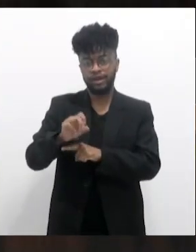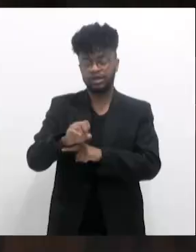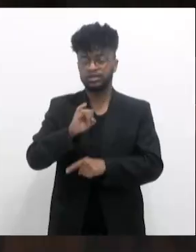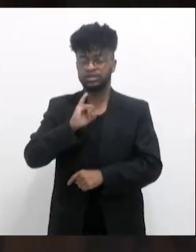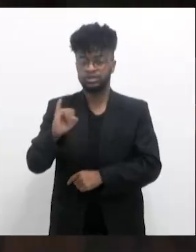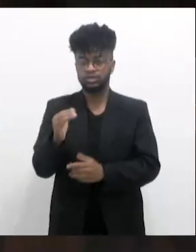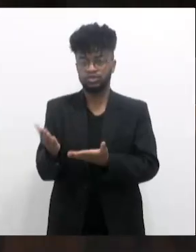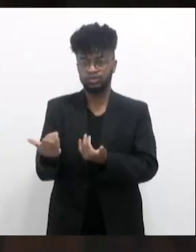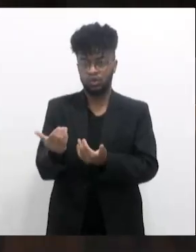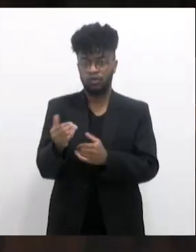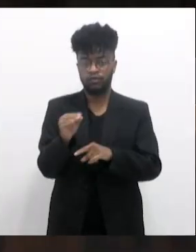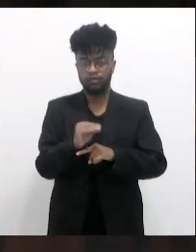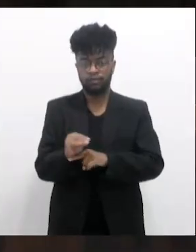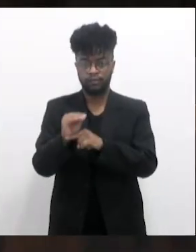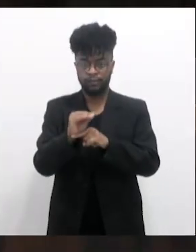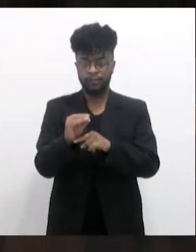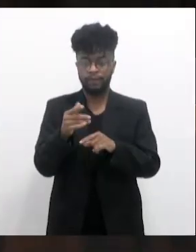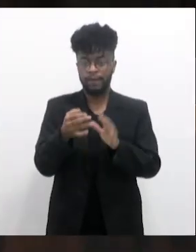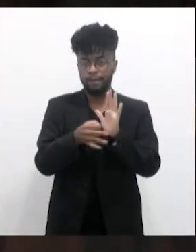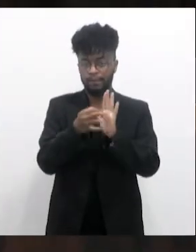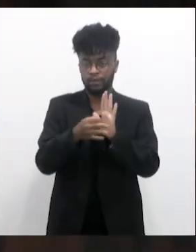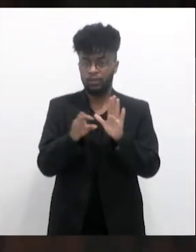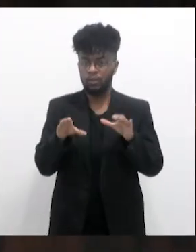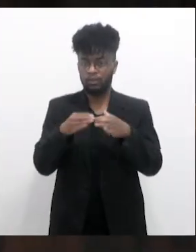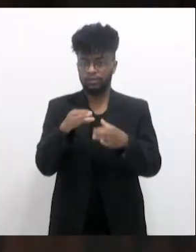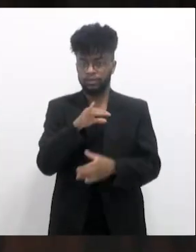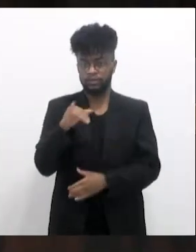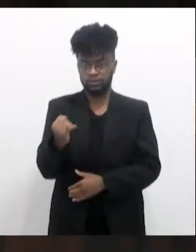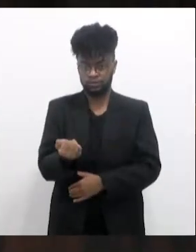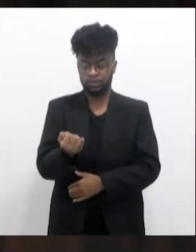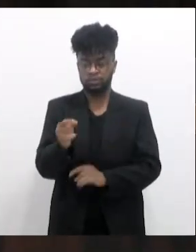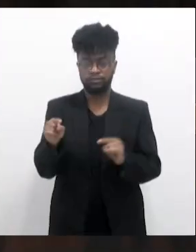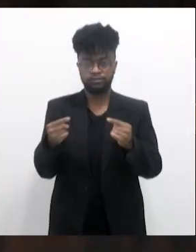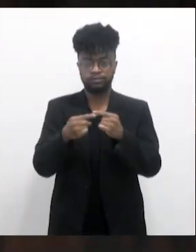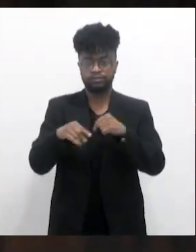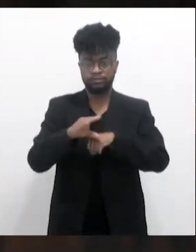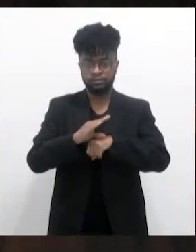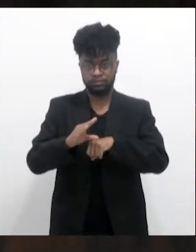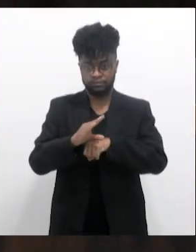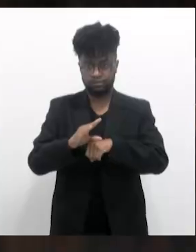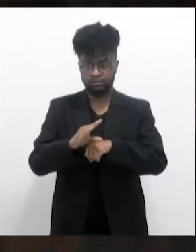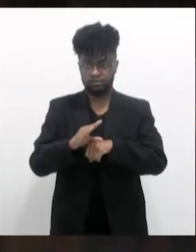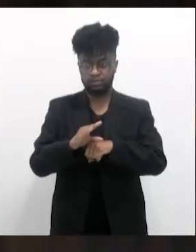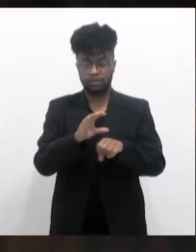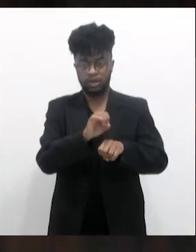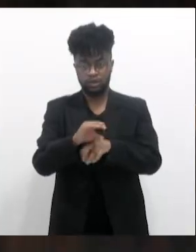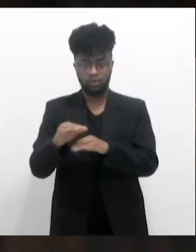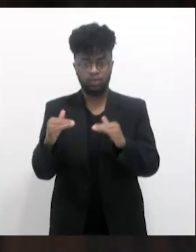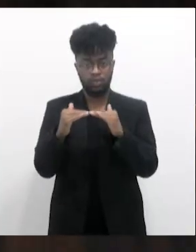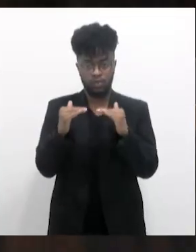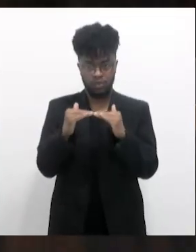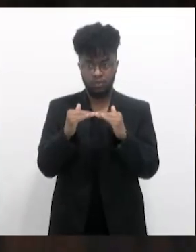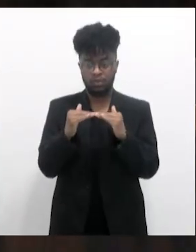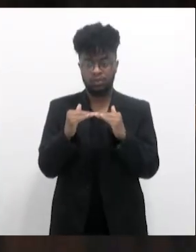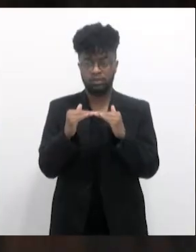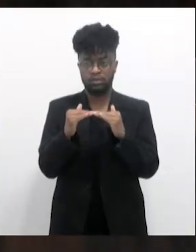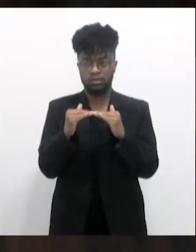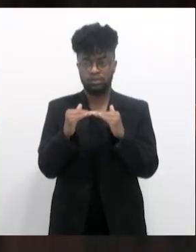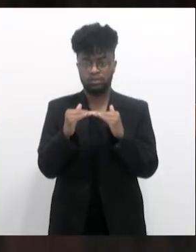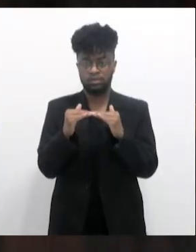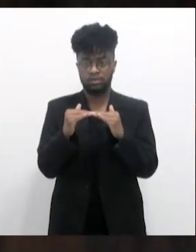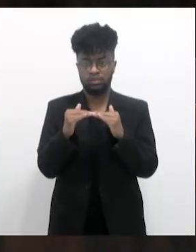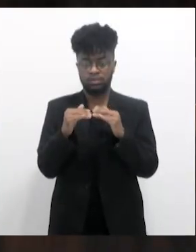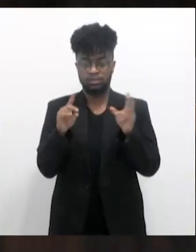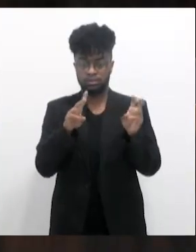jovens tutelados. Parecer das comissões de Constituição e Justiça pela constitucionalidade, de educação favorável,